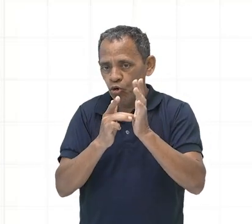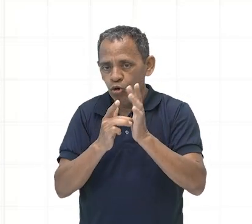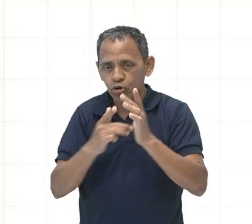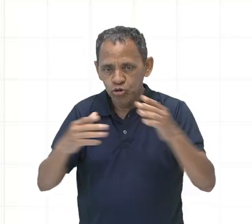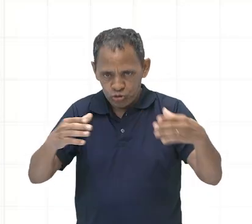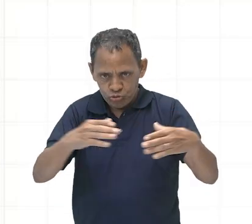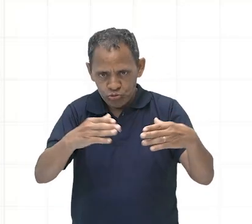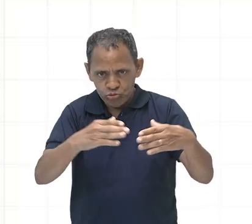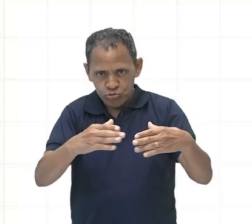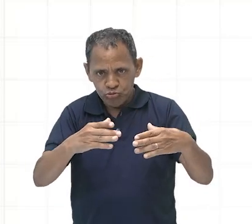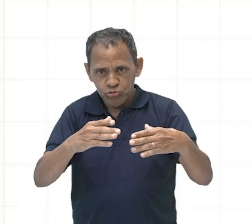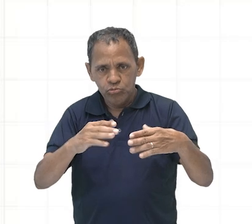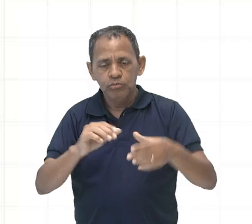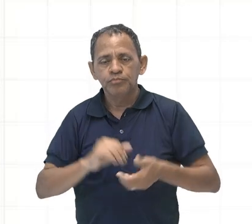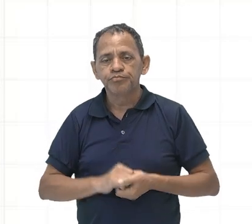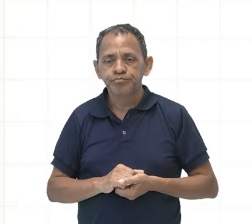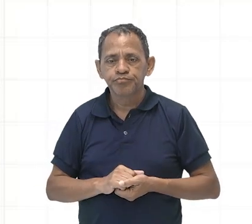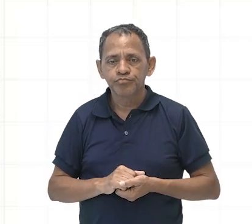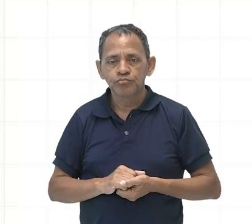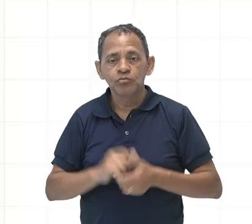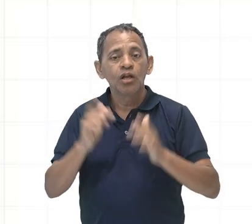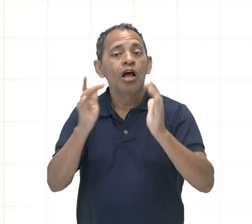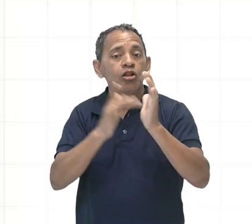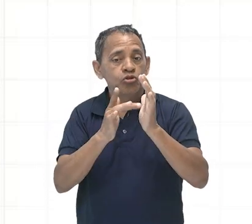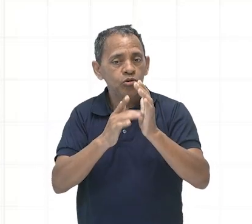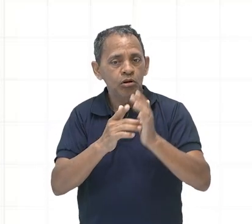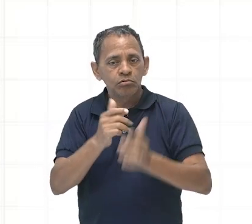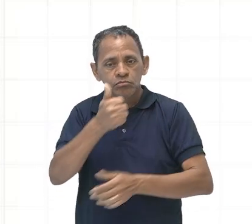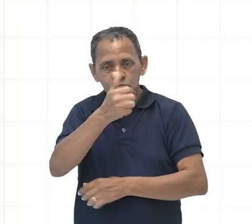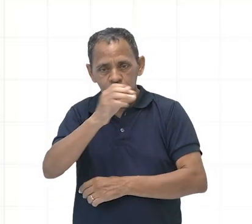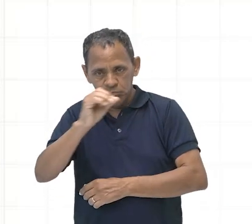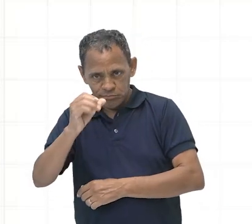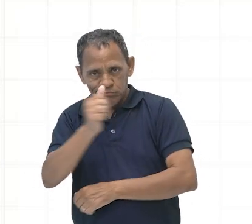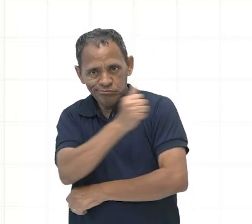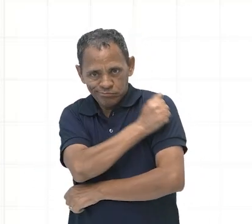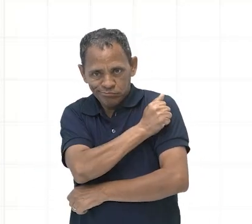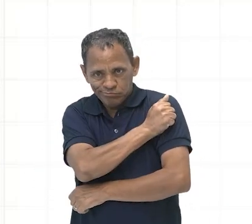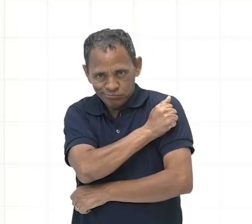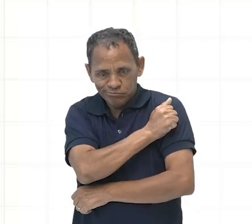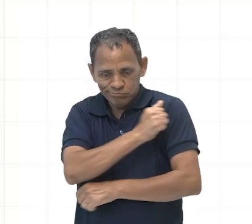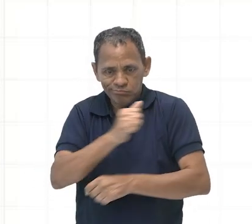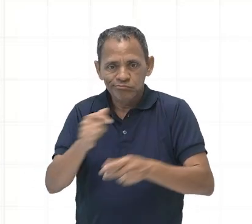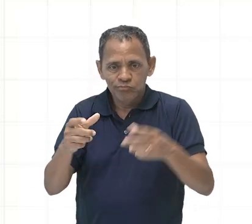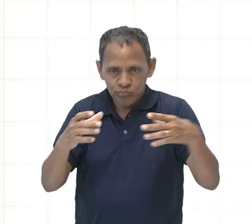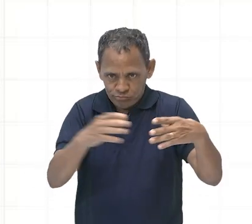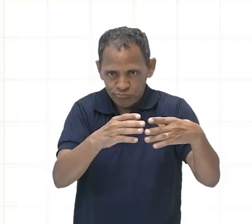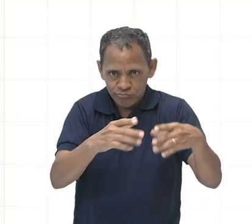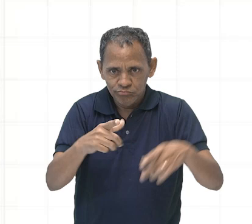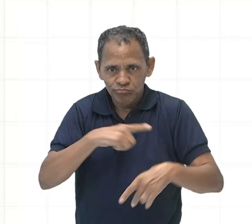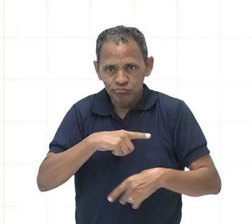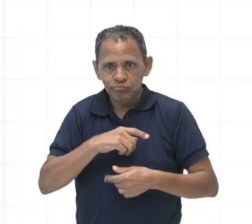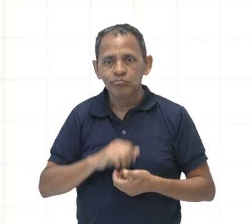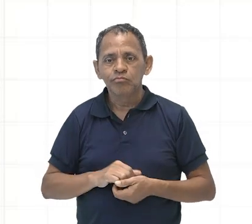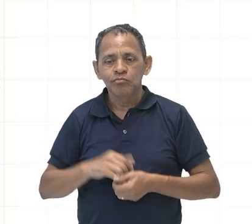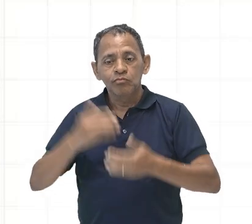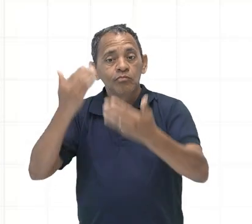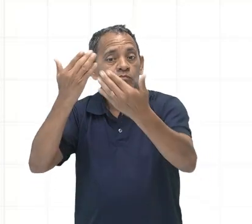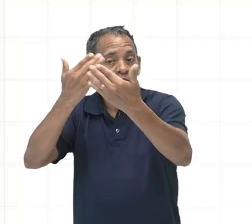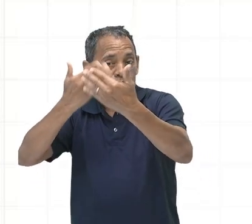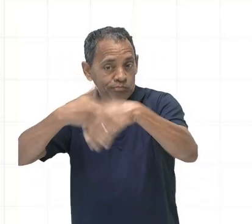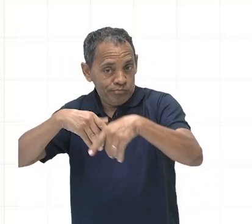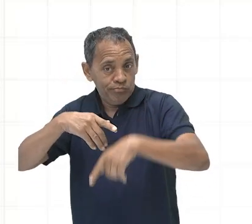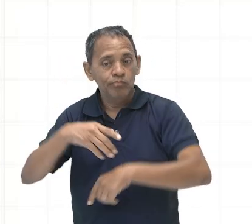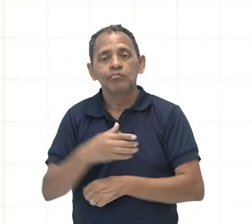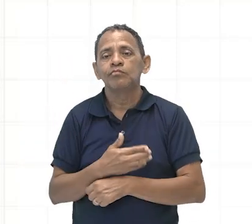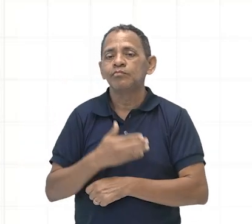tiveram... As notas que os 10 alunos de uma classe tiveram em uma prova de biologia foram transcritas